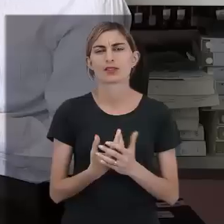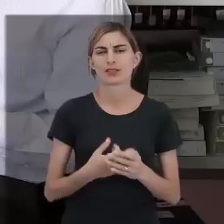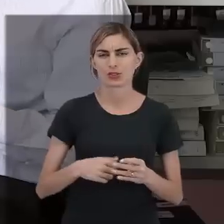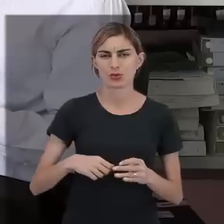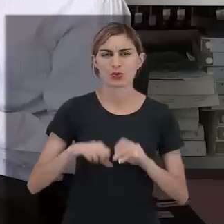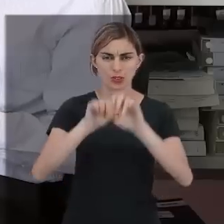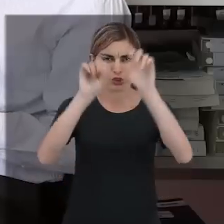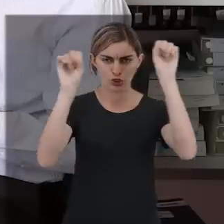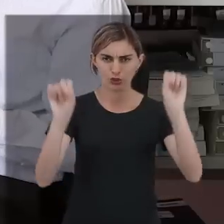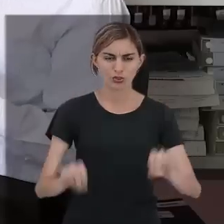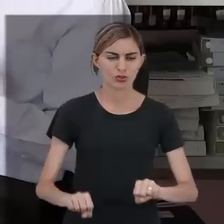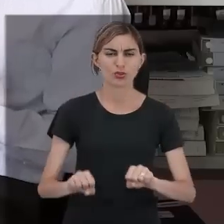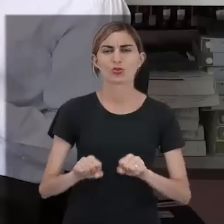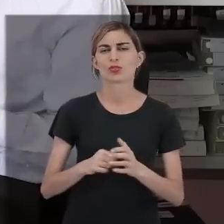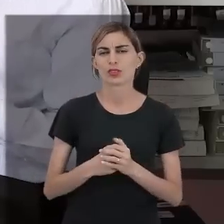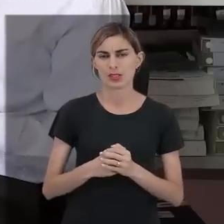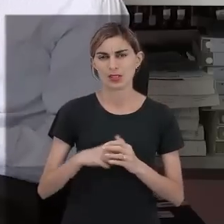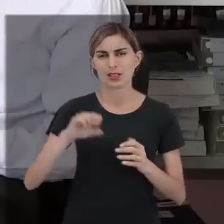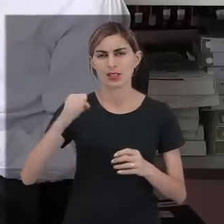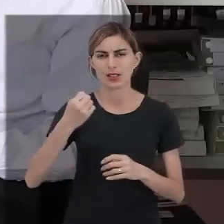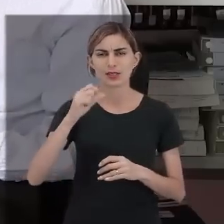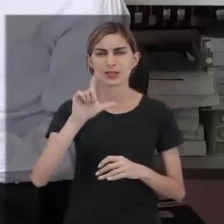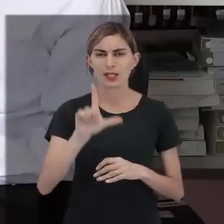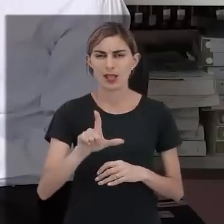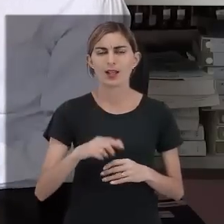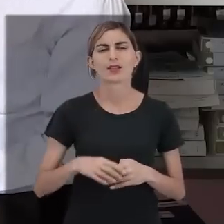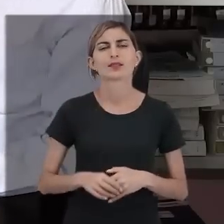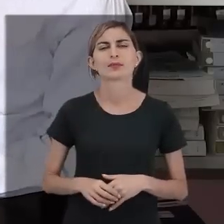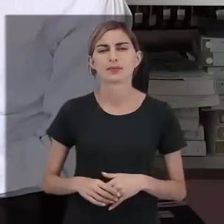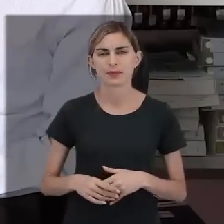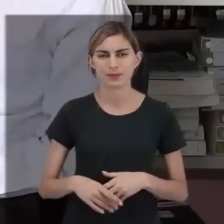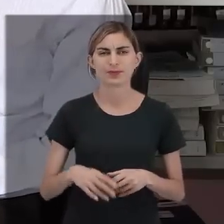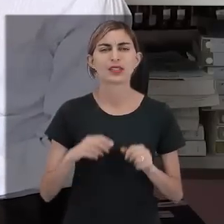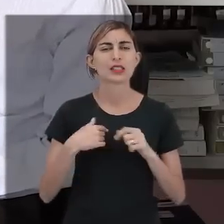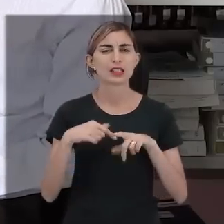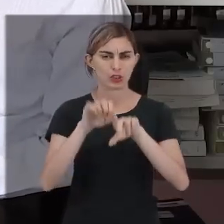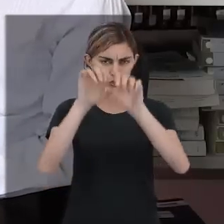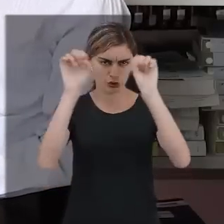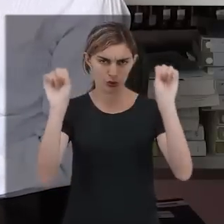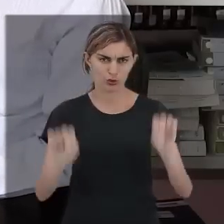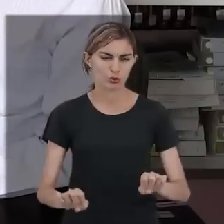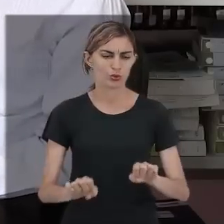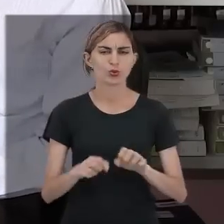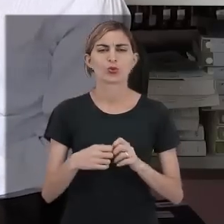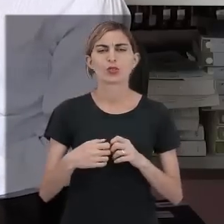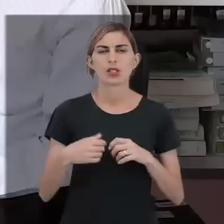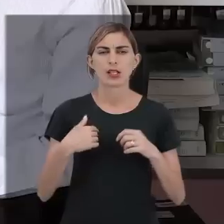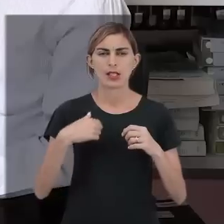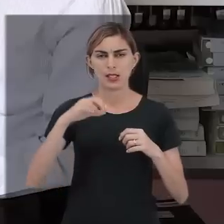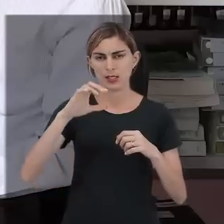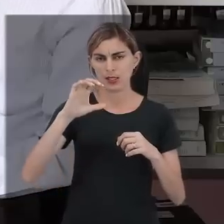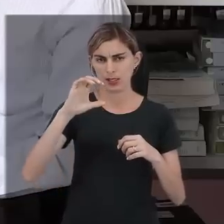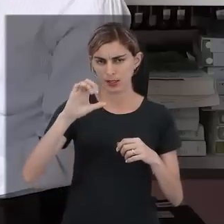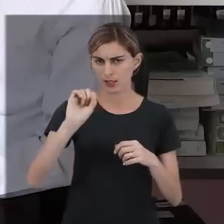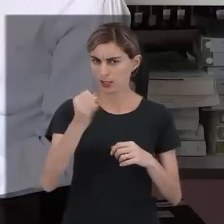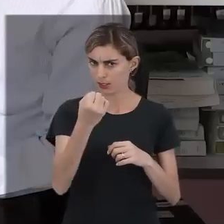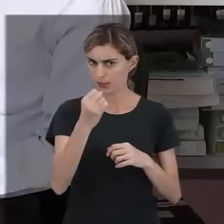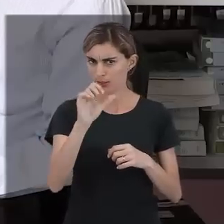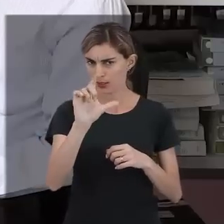da estrutura do anexo SL. Poderia falar um pouco mais dessa estrutura? Esse anexo SL, ele